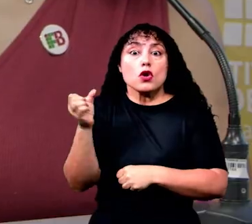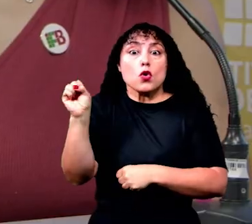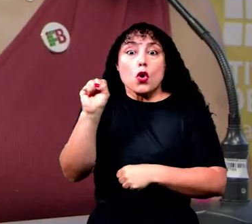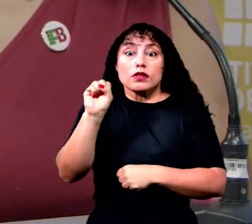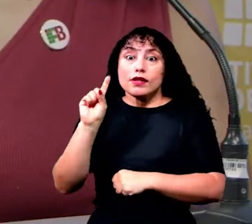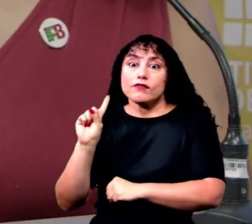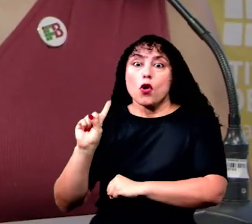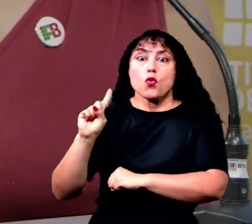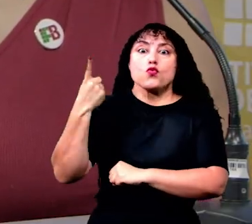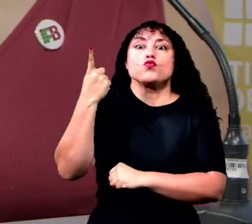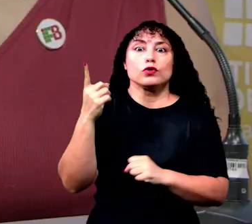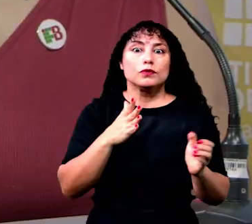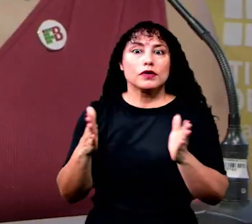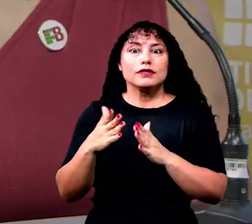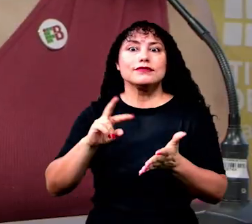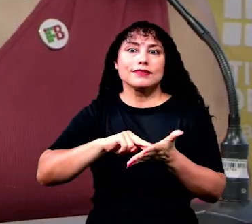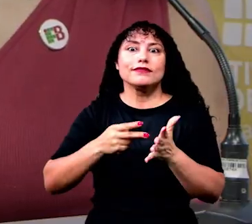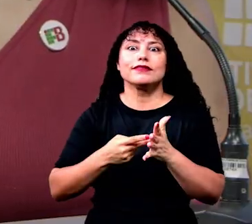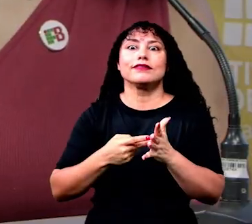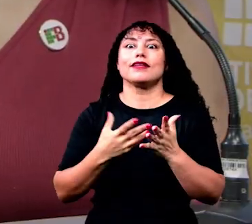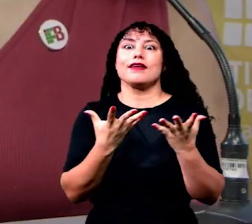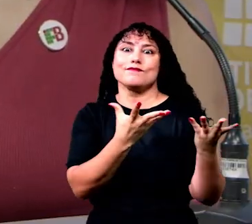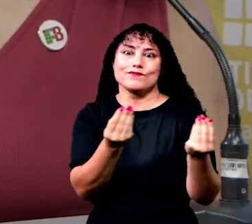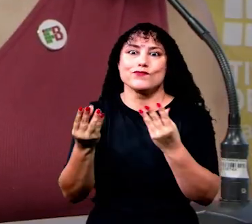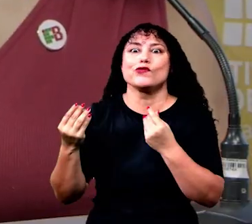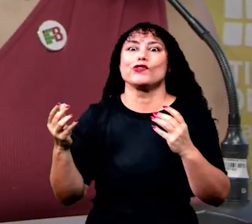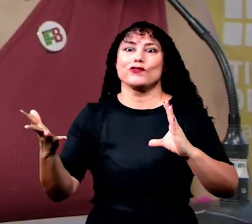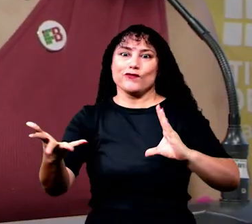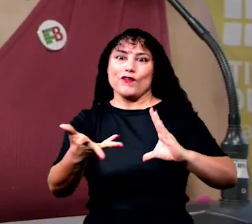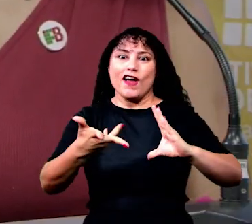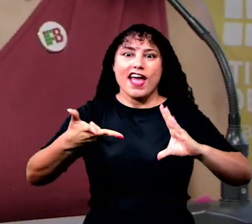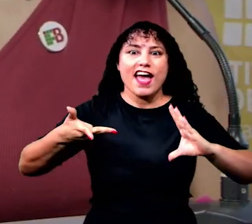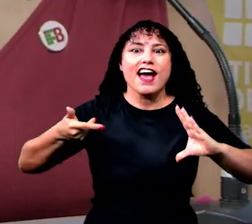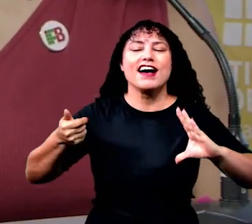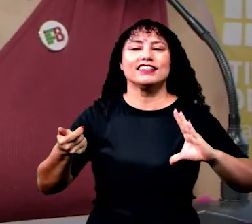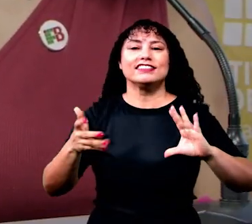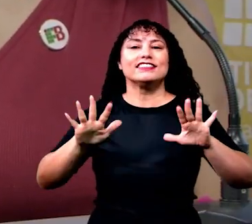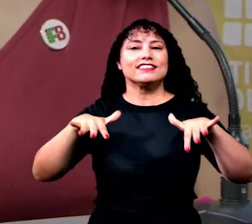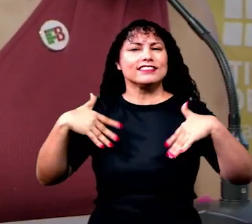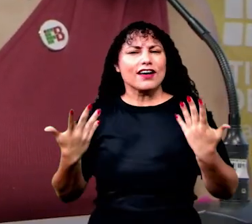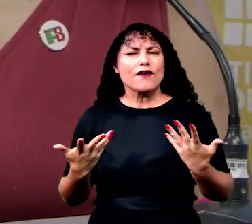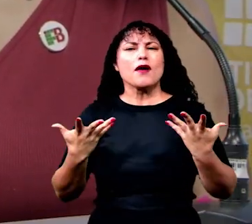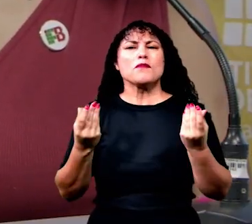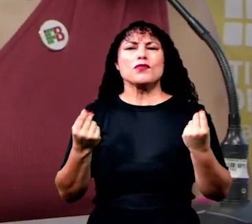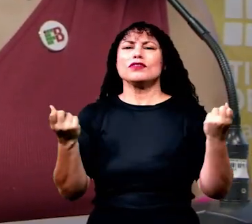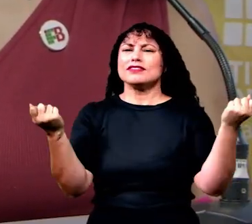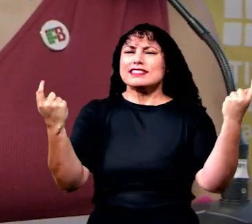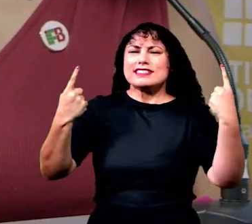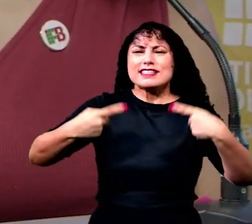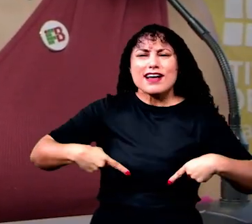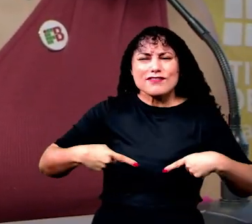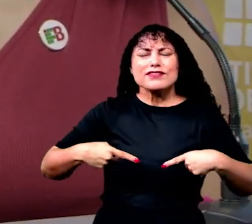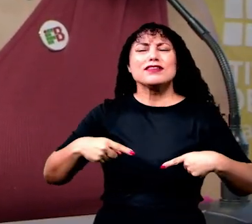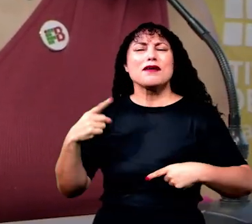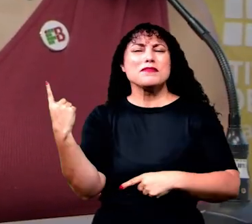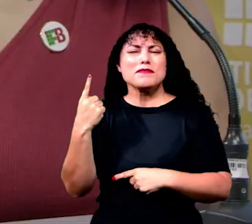é o último período, que significa que nós temos os fluentões. Então é sempre um desafio. A primeira coisa é sempre, faça